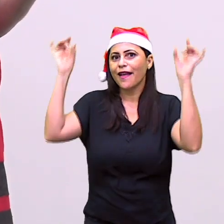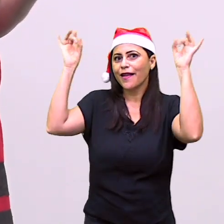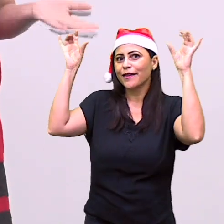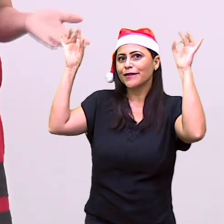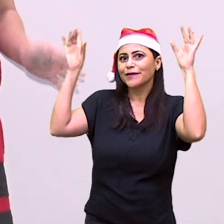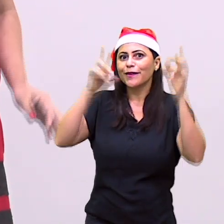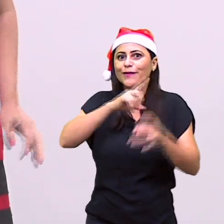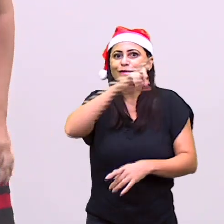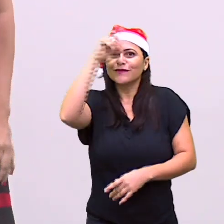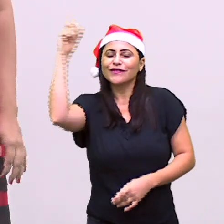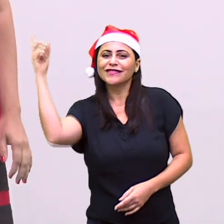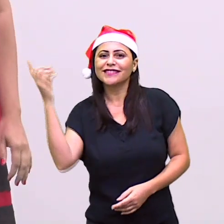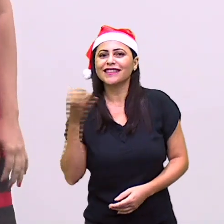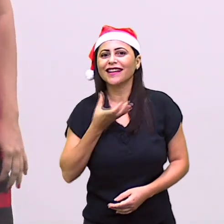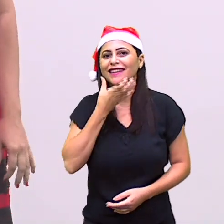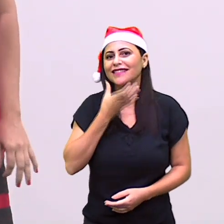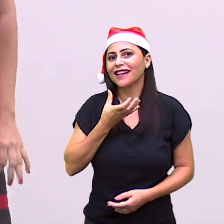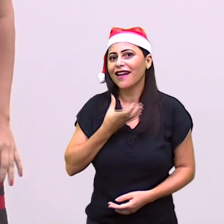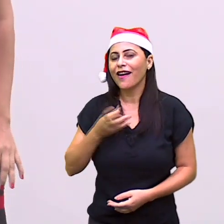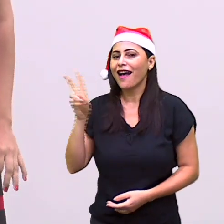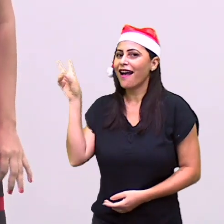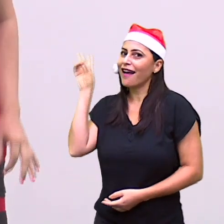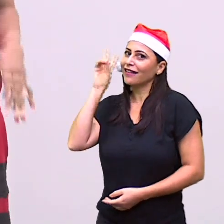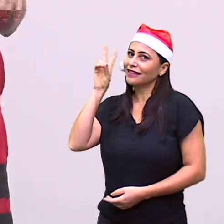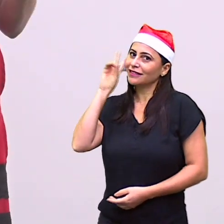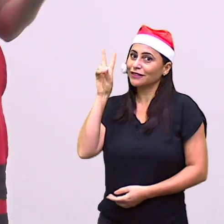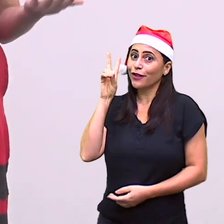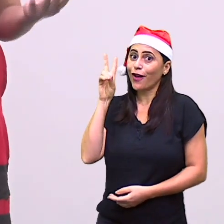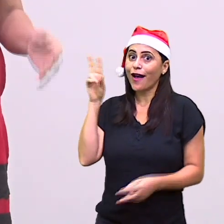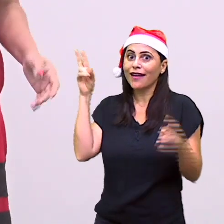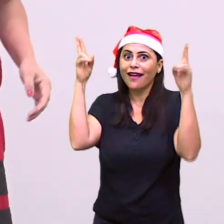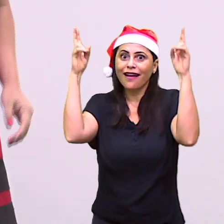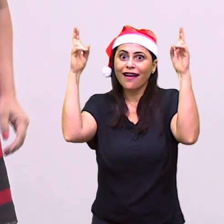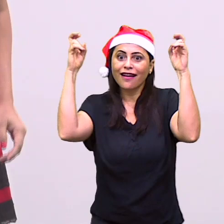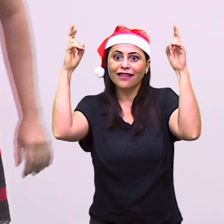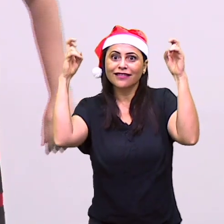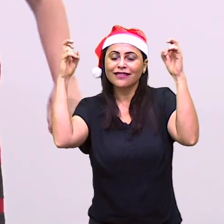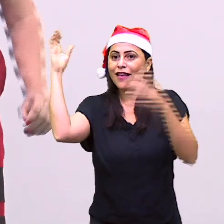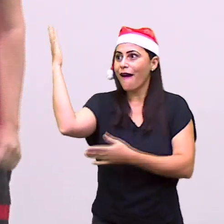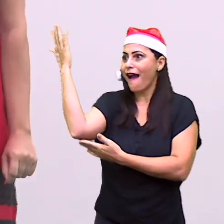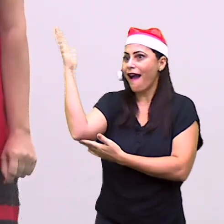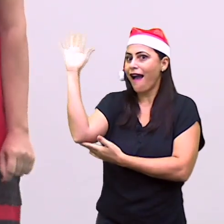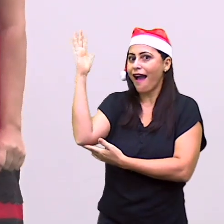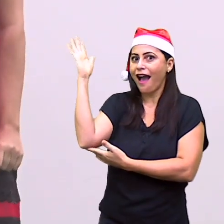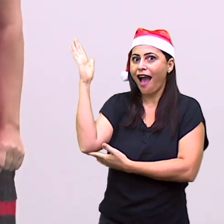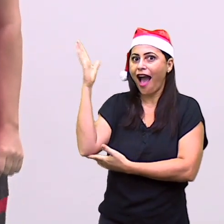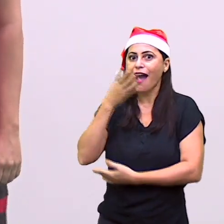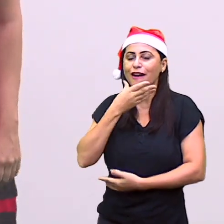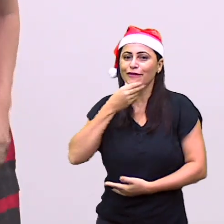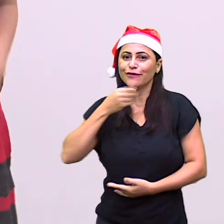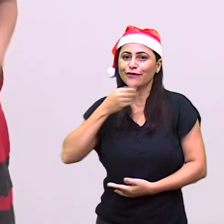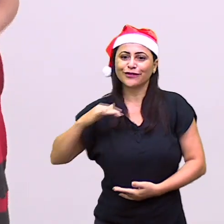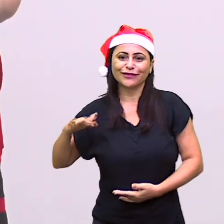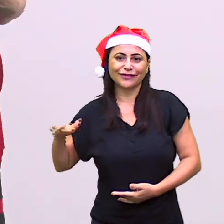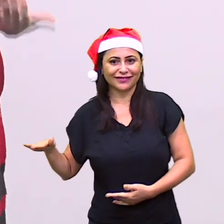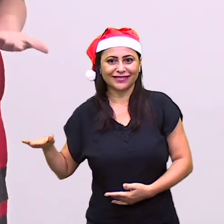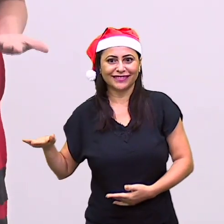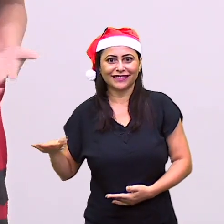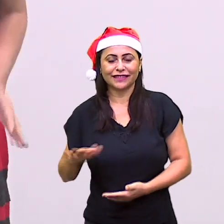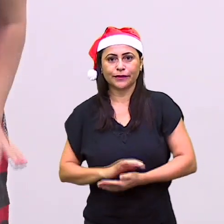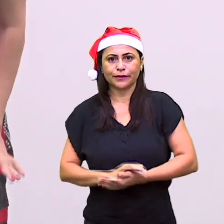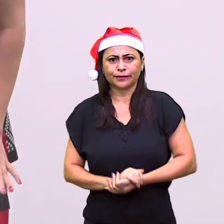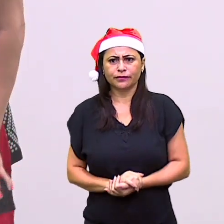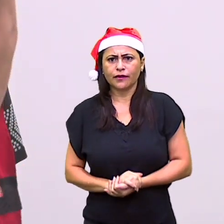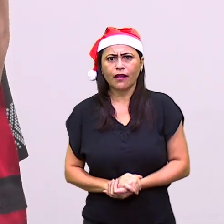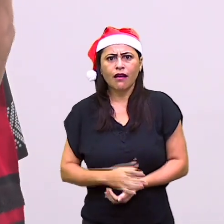especial de Natal com a história A Árvore do Beto, de Ruth Rocha.